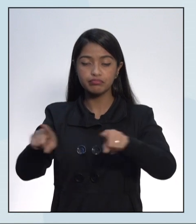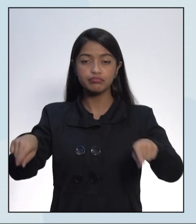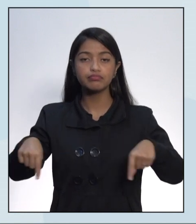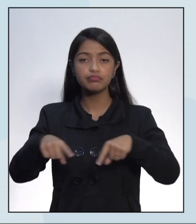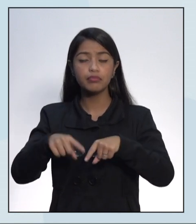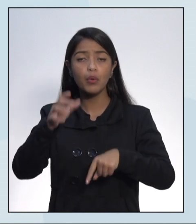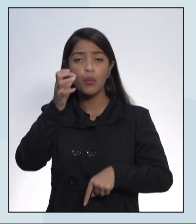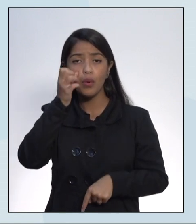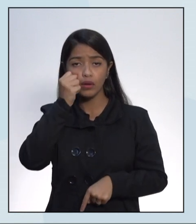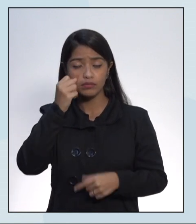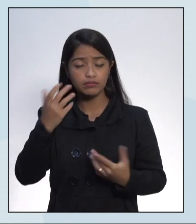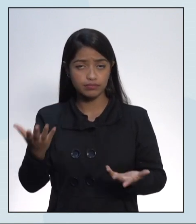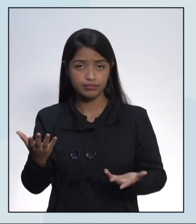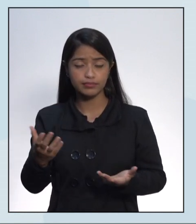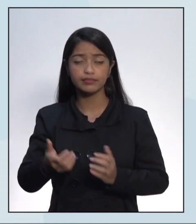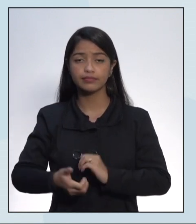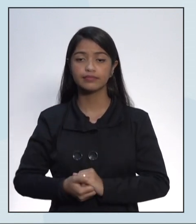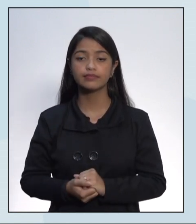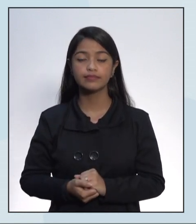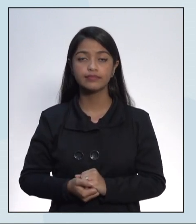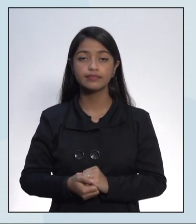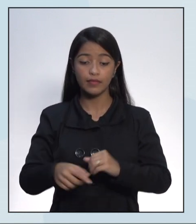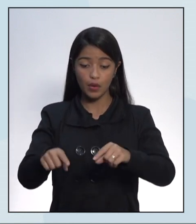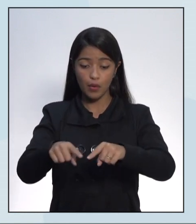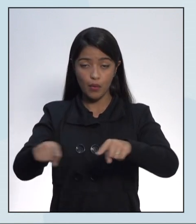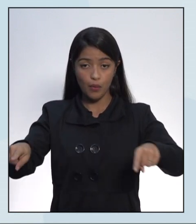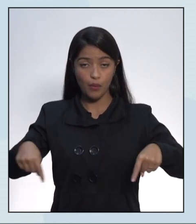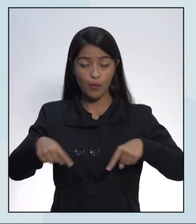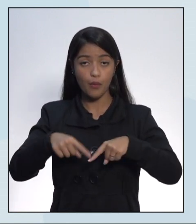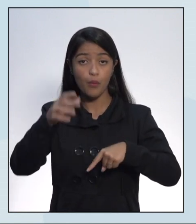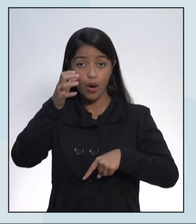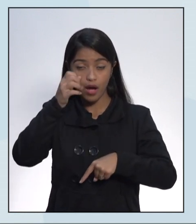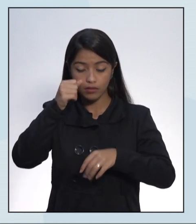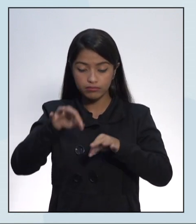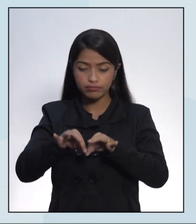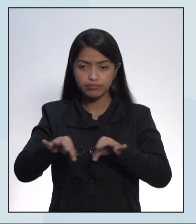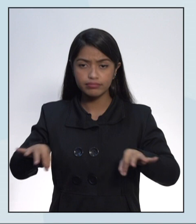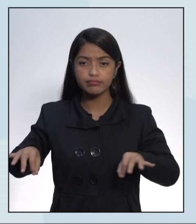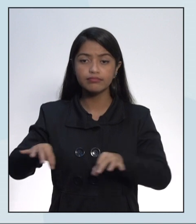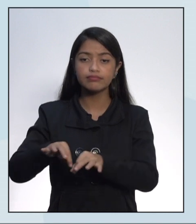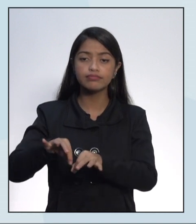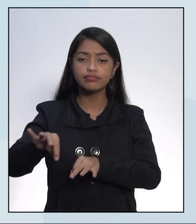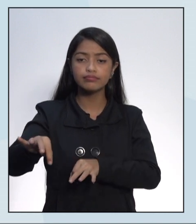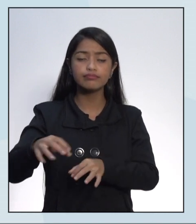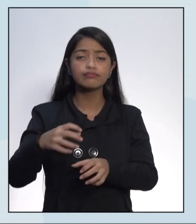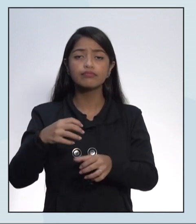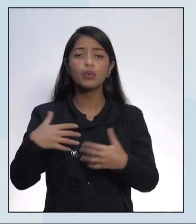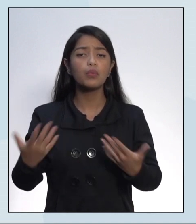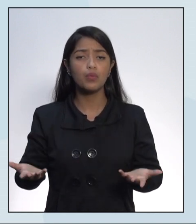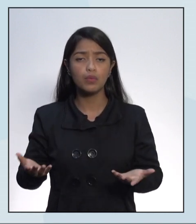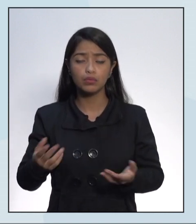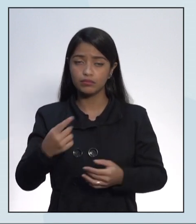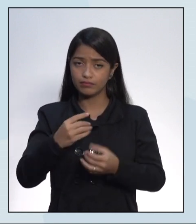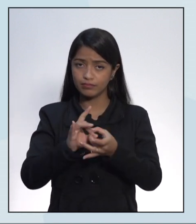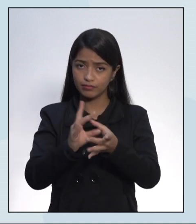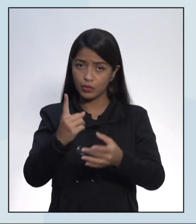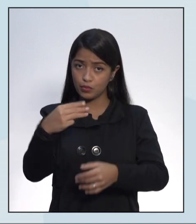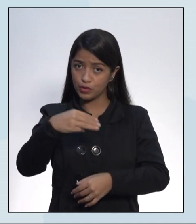Aí também não vem ao caso. Né? Quais são as dimensões do quarto de Sérgio? 1 minuto para vocês, pessoal. Bom trabalho. Vamos